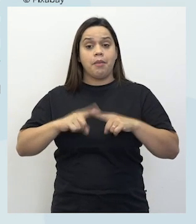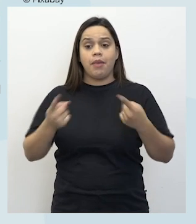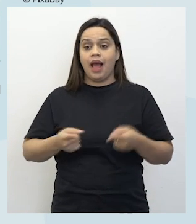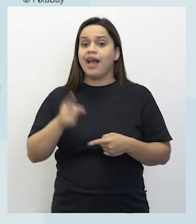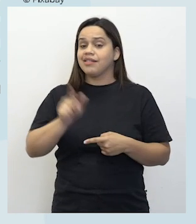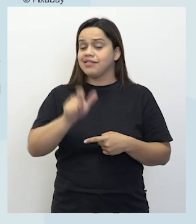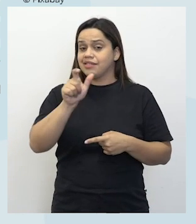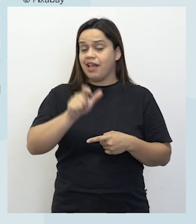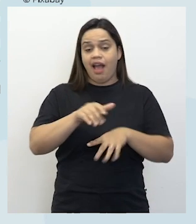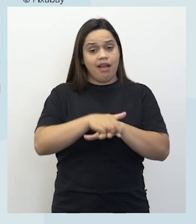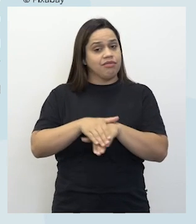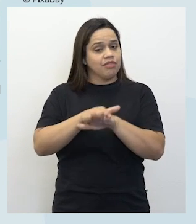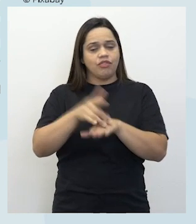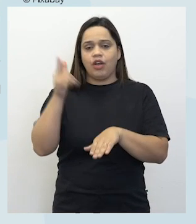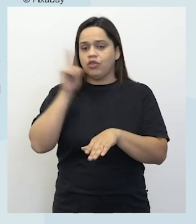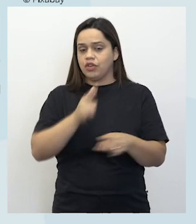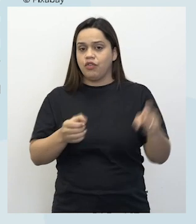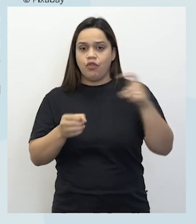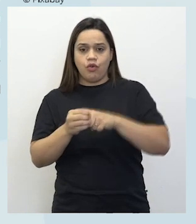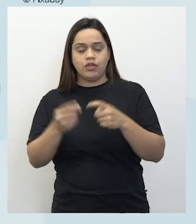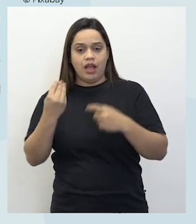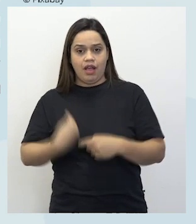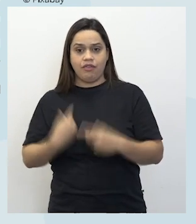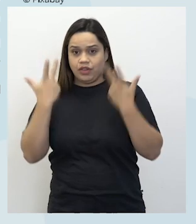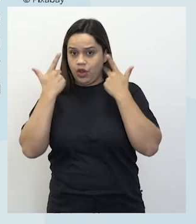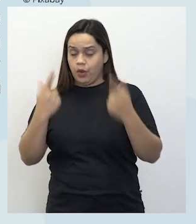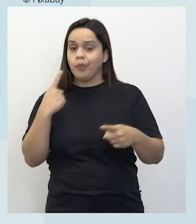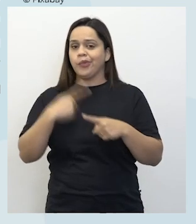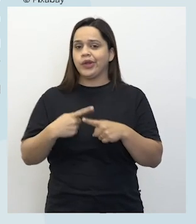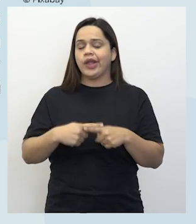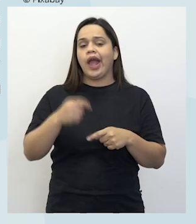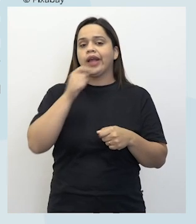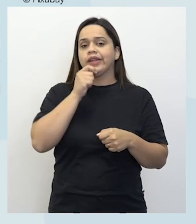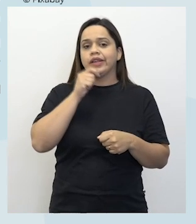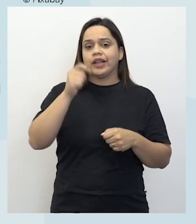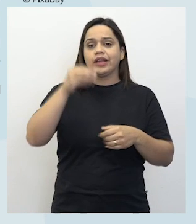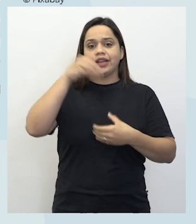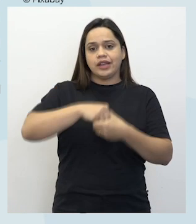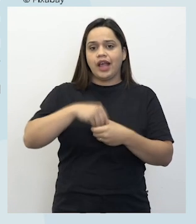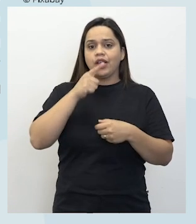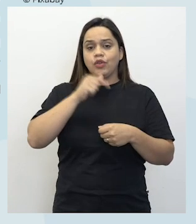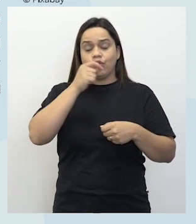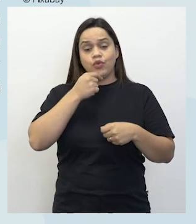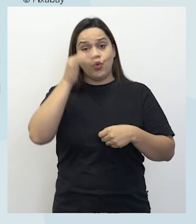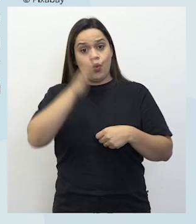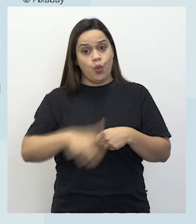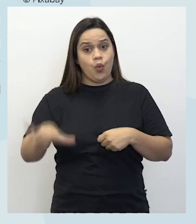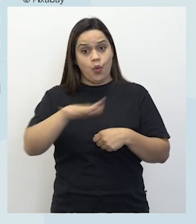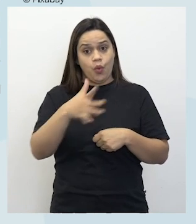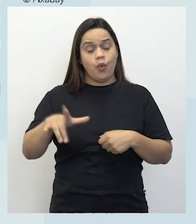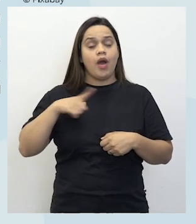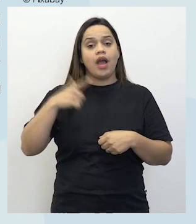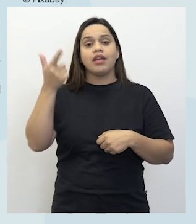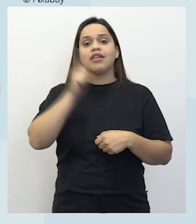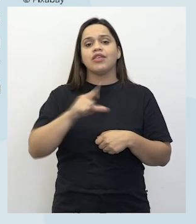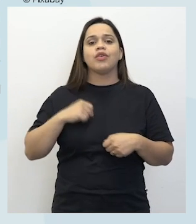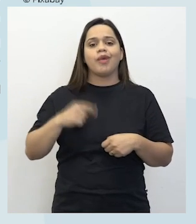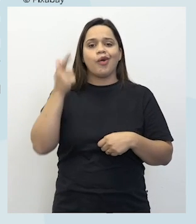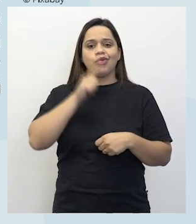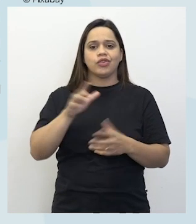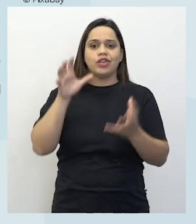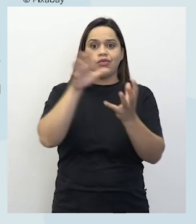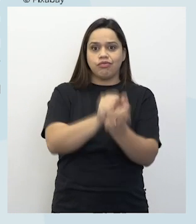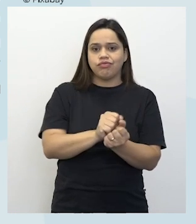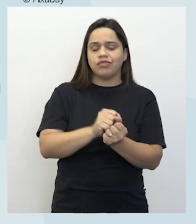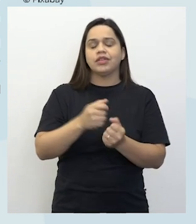vida selvagem, pois ainda seria presa fácil no oceano. Porém, Hofesh não ficará sozinho no seu tanque